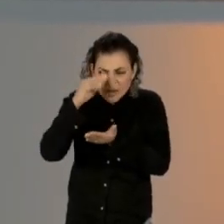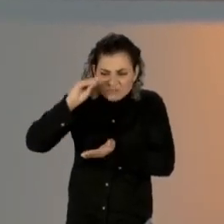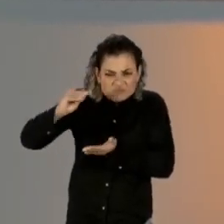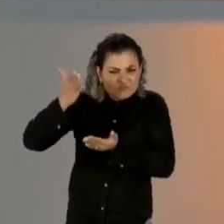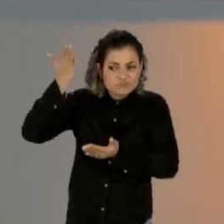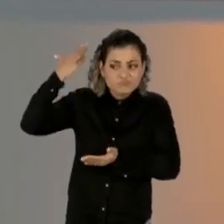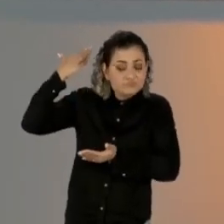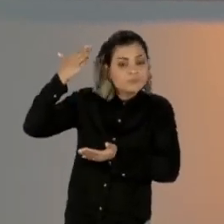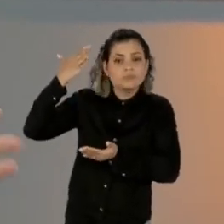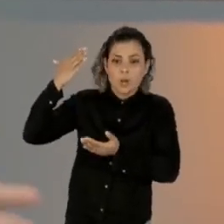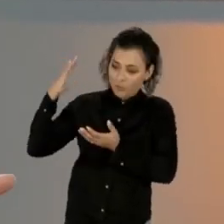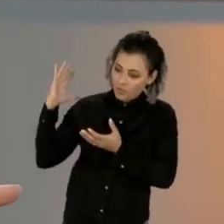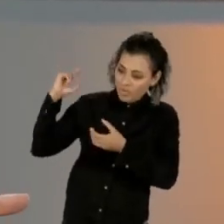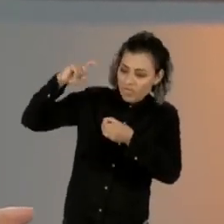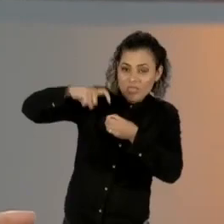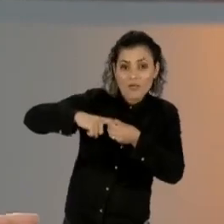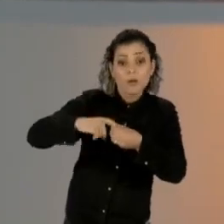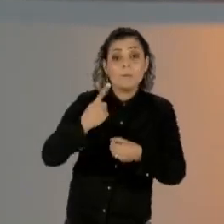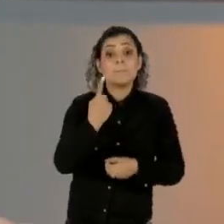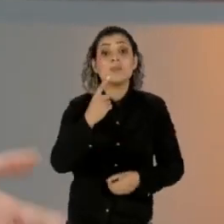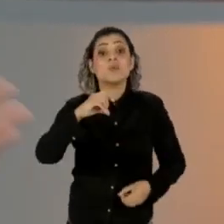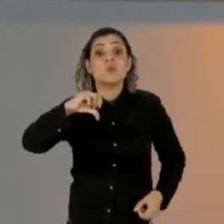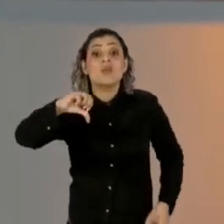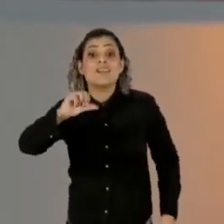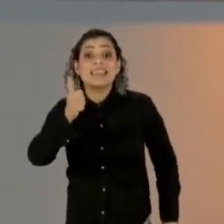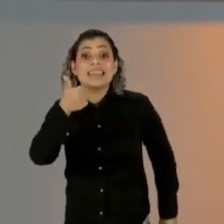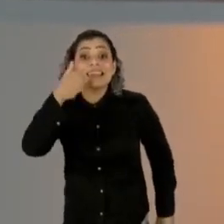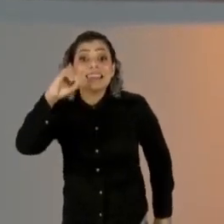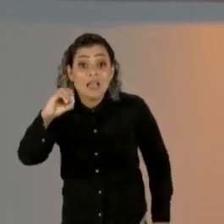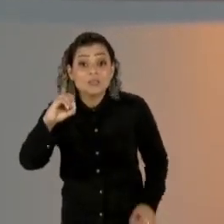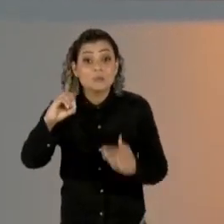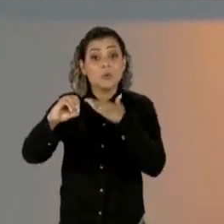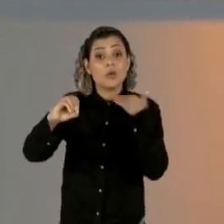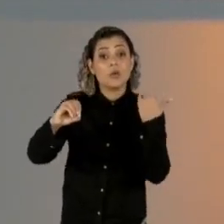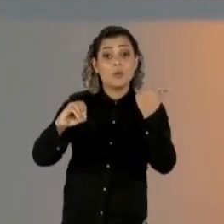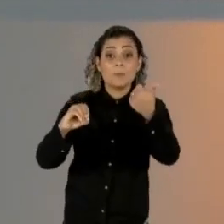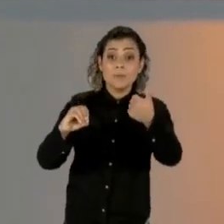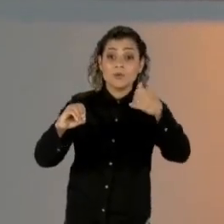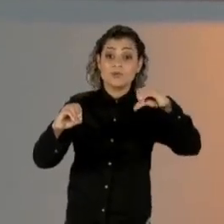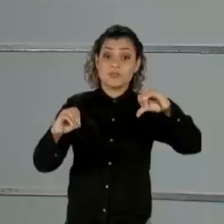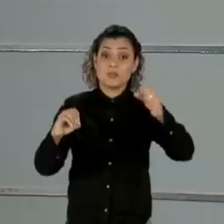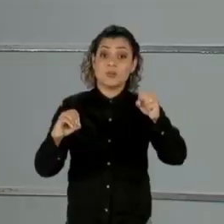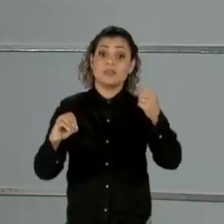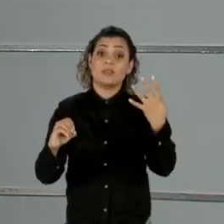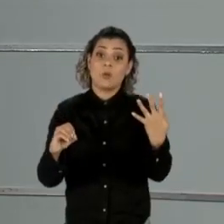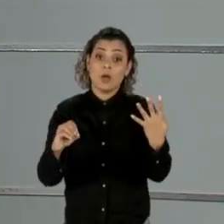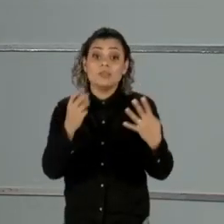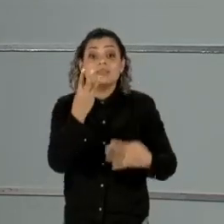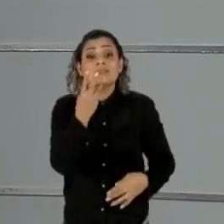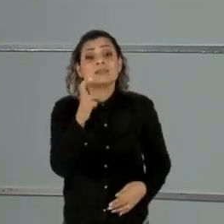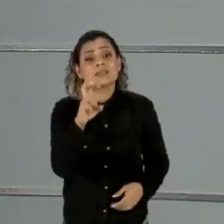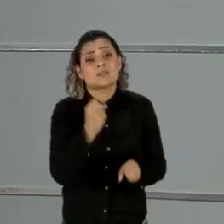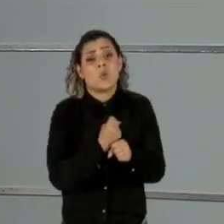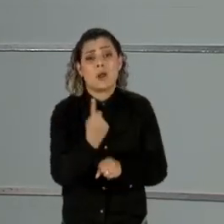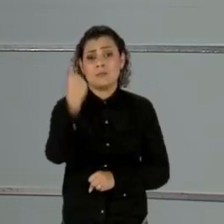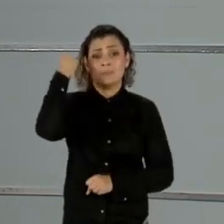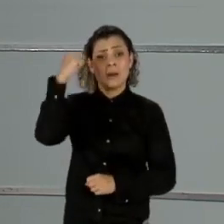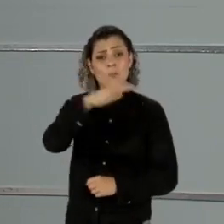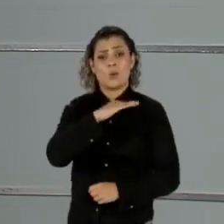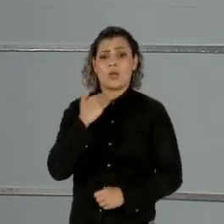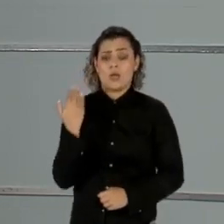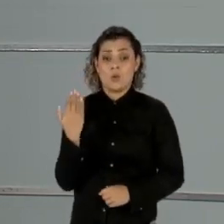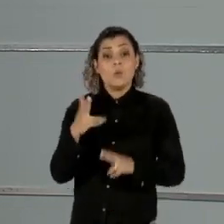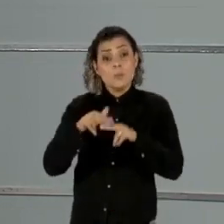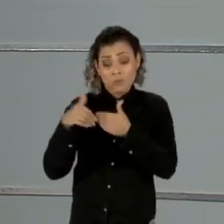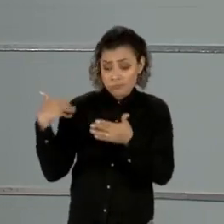copinha ele nasceu em 1910 e morreu em 84 então já faz 35 anos que ele faleceu e nesse